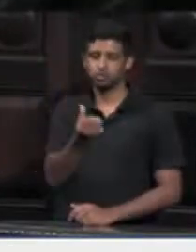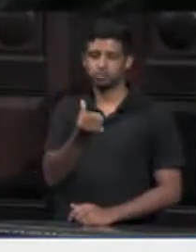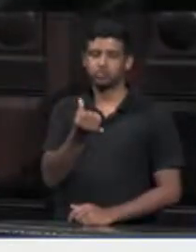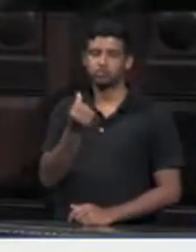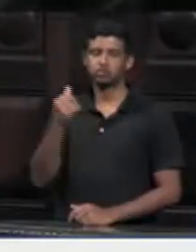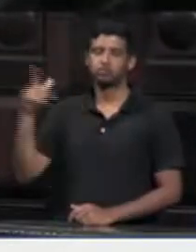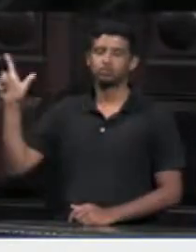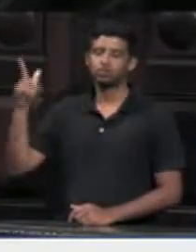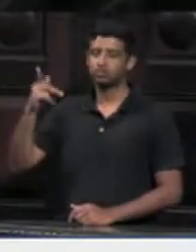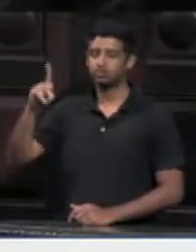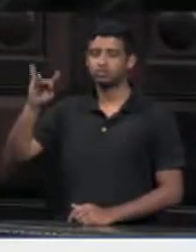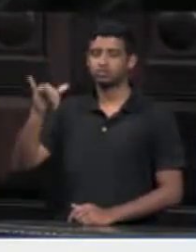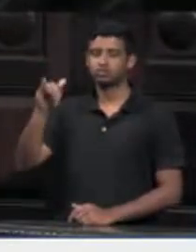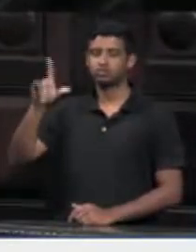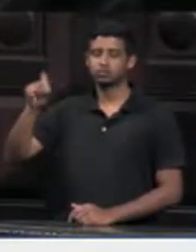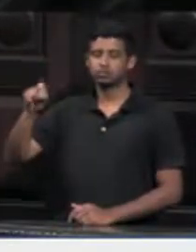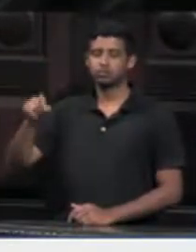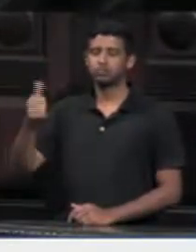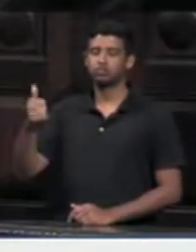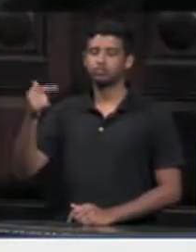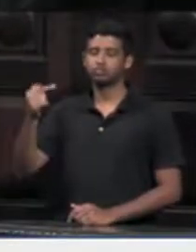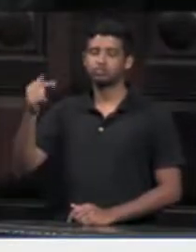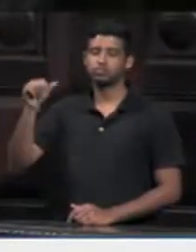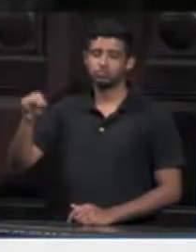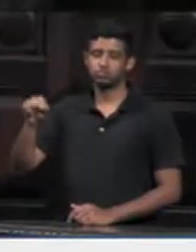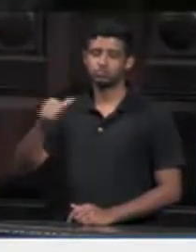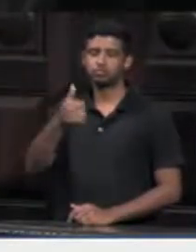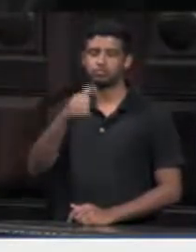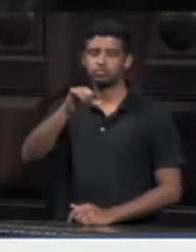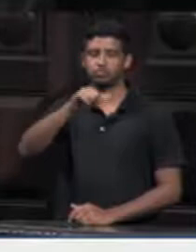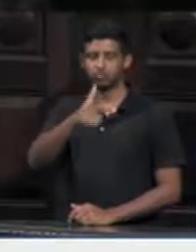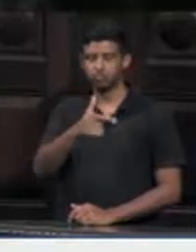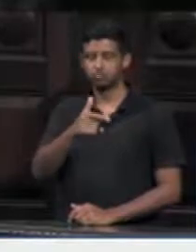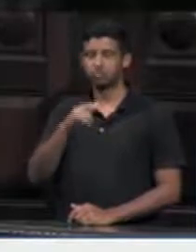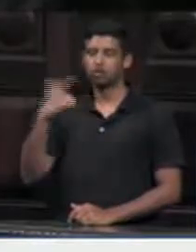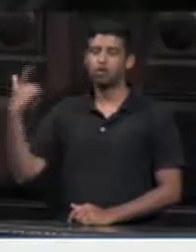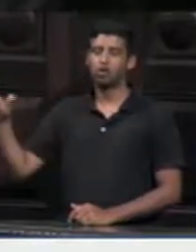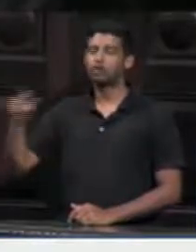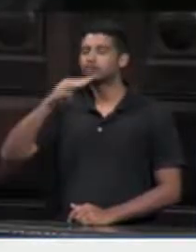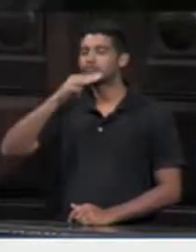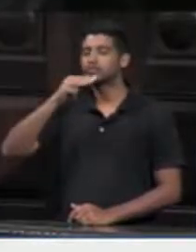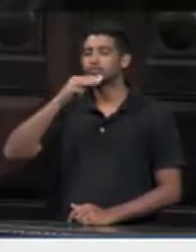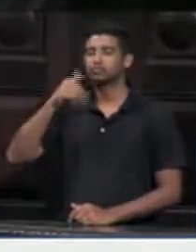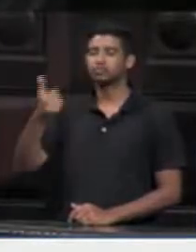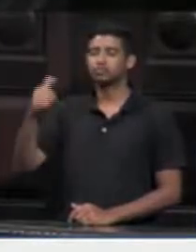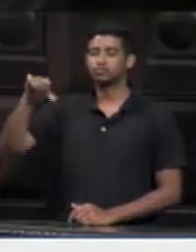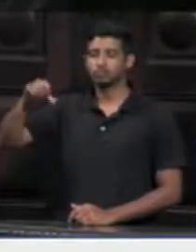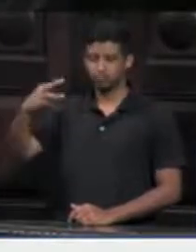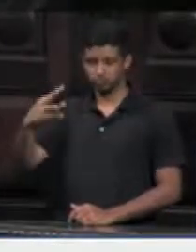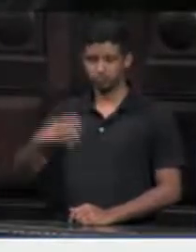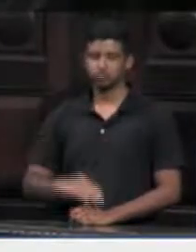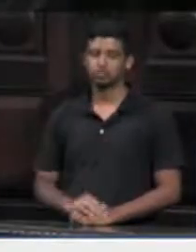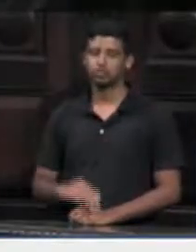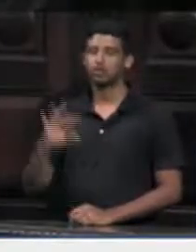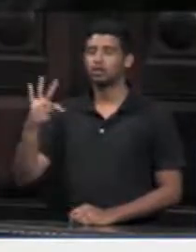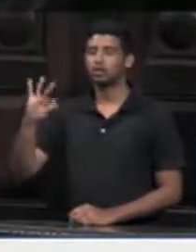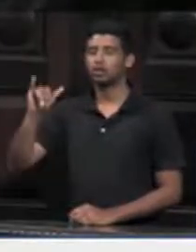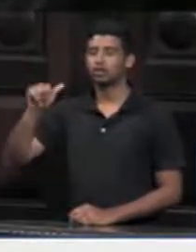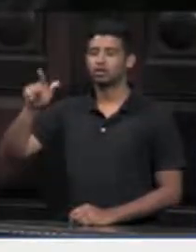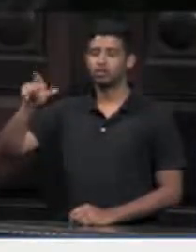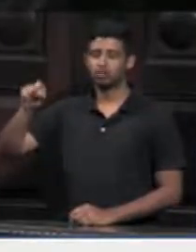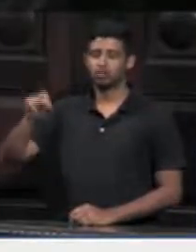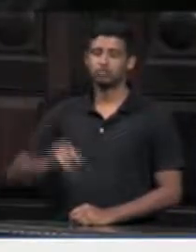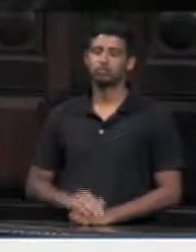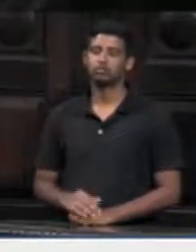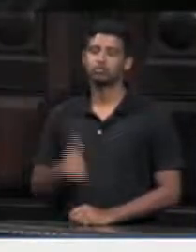Pampolha, 178 a 192. Chiquinho da Mangueira, 193. Tiago